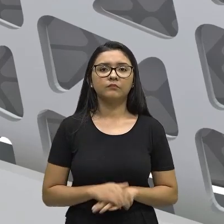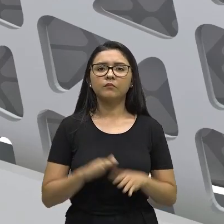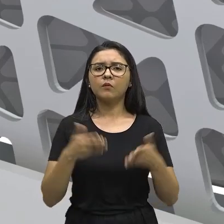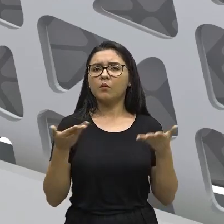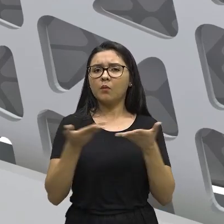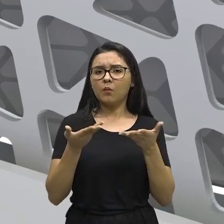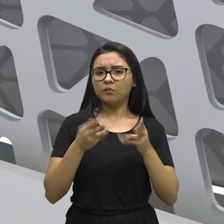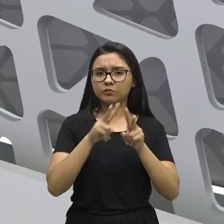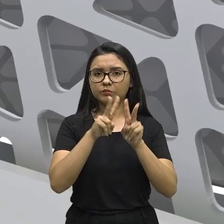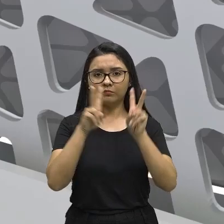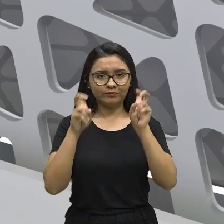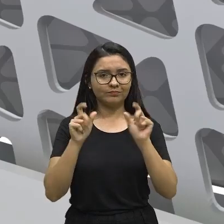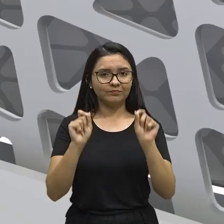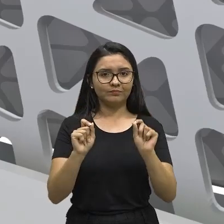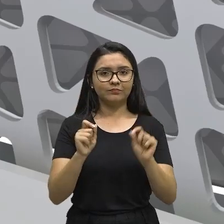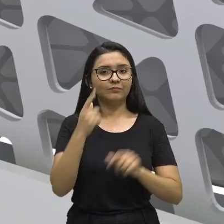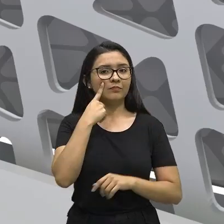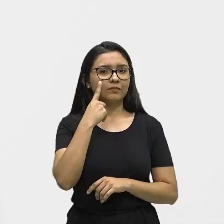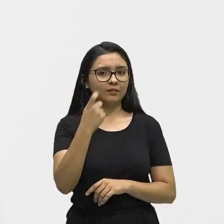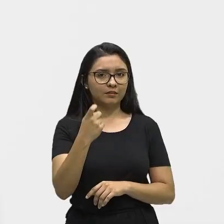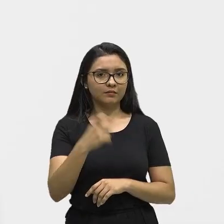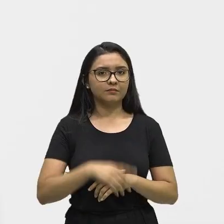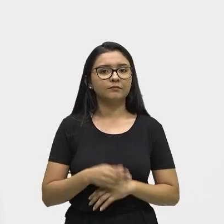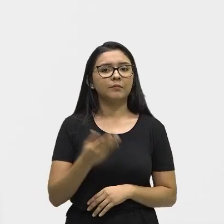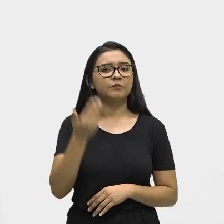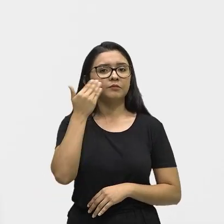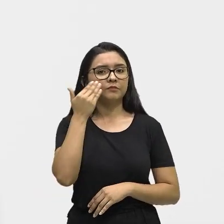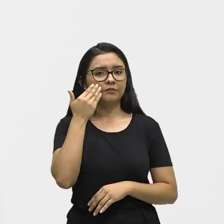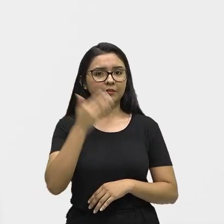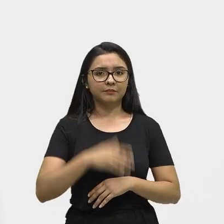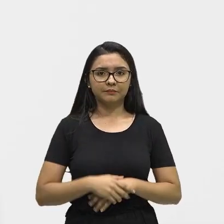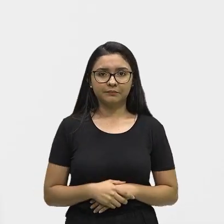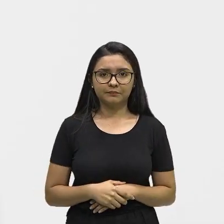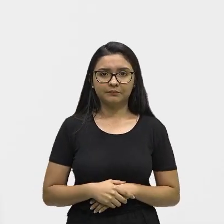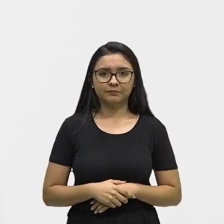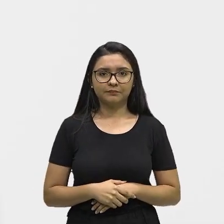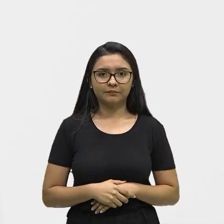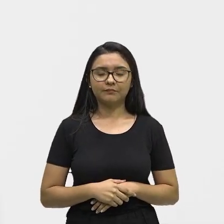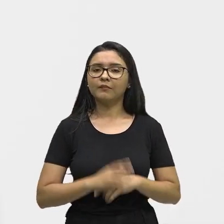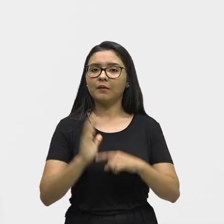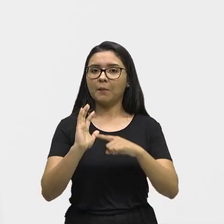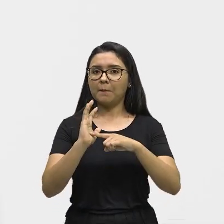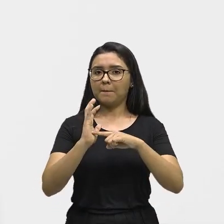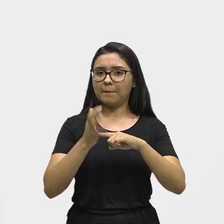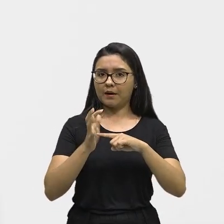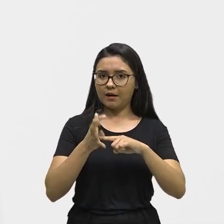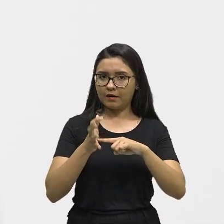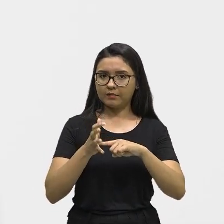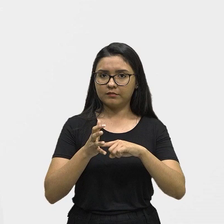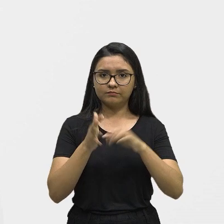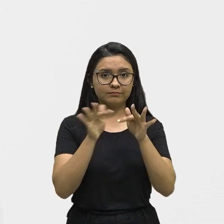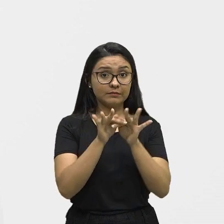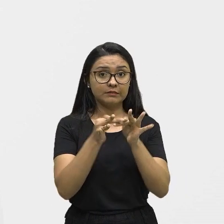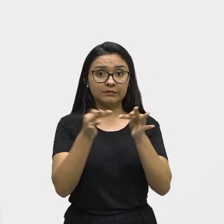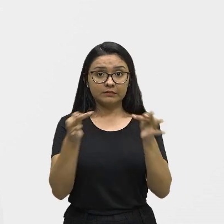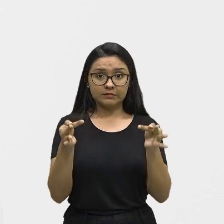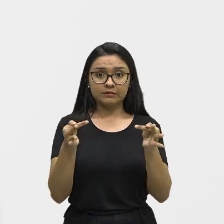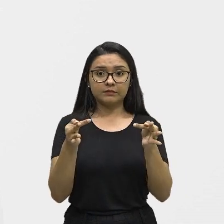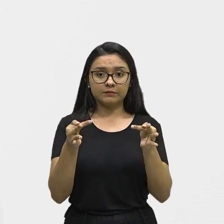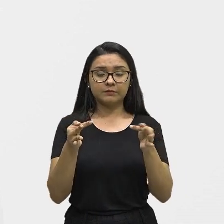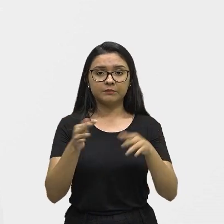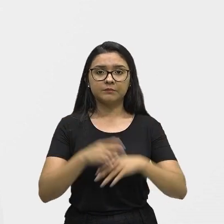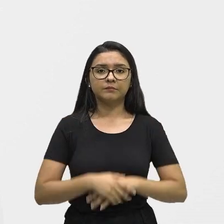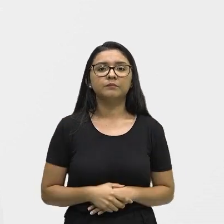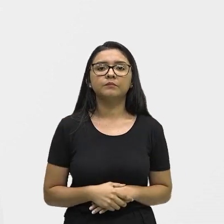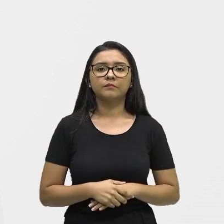assunto muito interessante. Vamos dar uma olhada aí. Vamos falar sobre máquinas simples. Nessa nossa